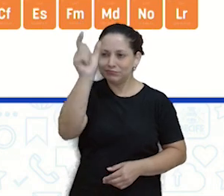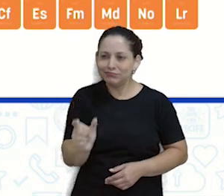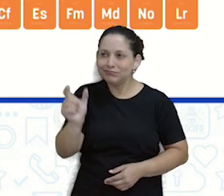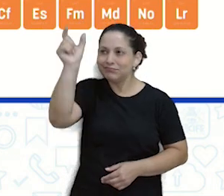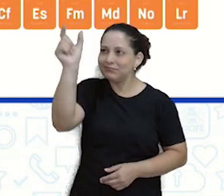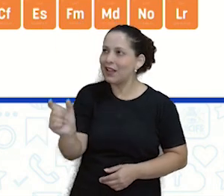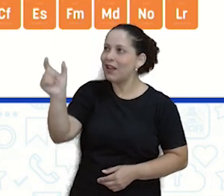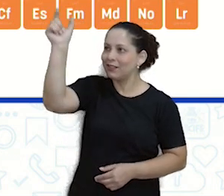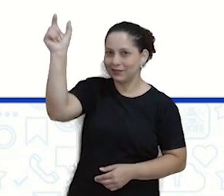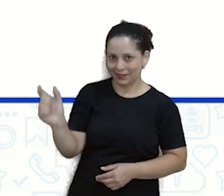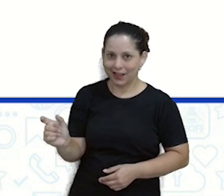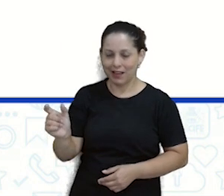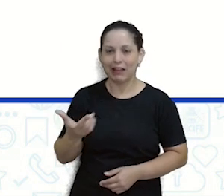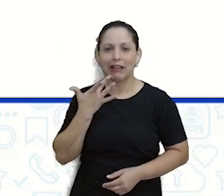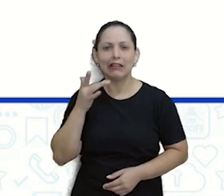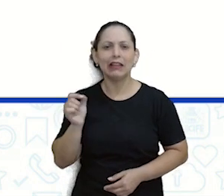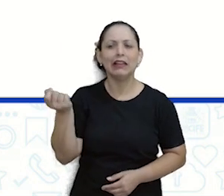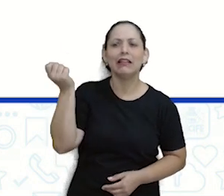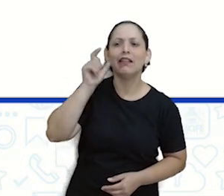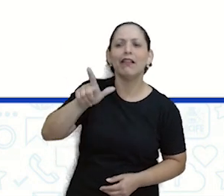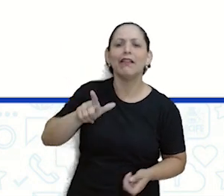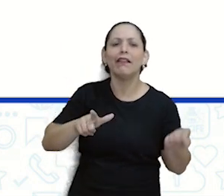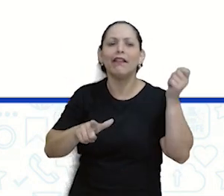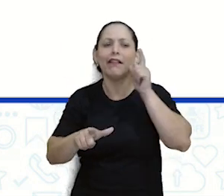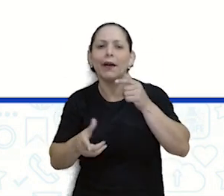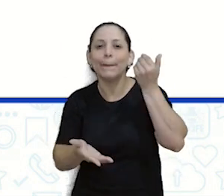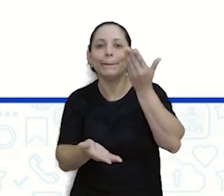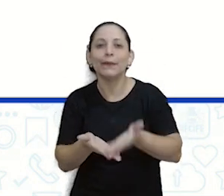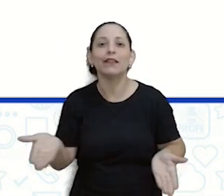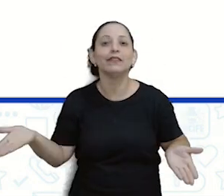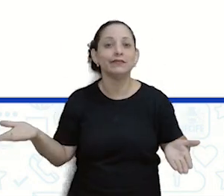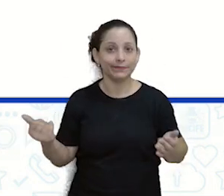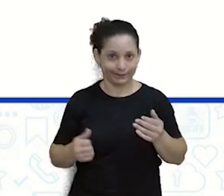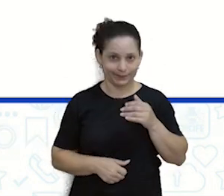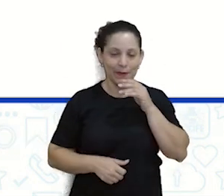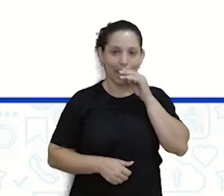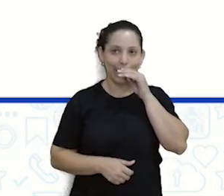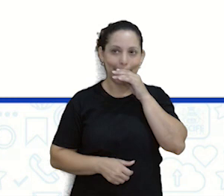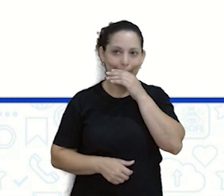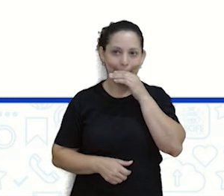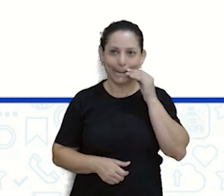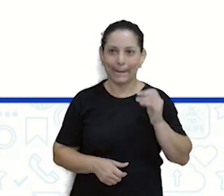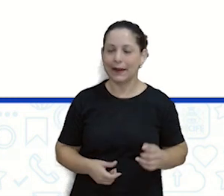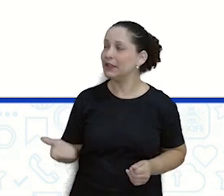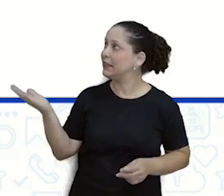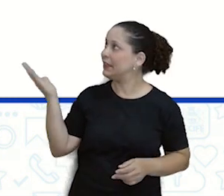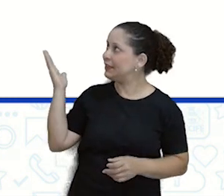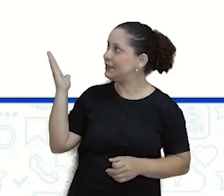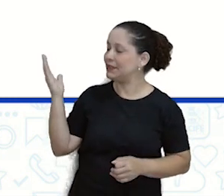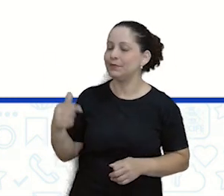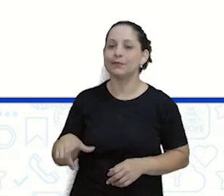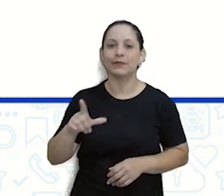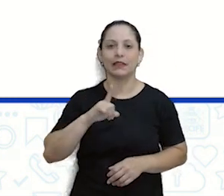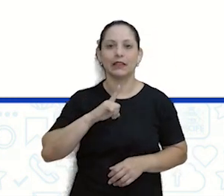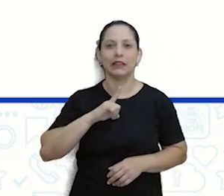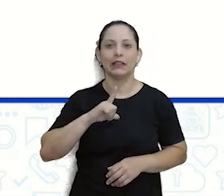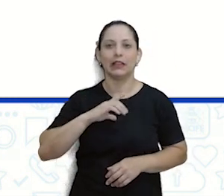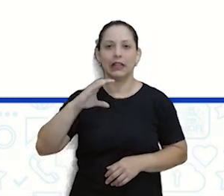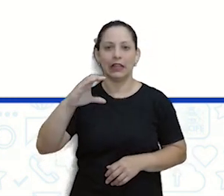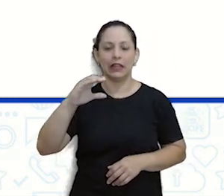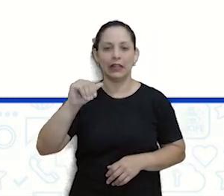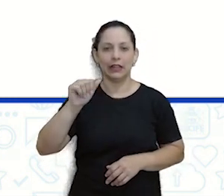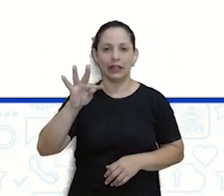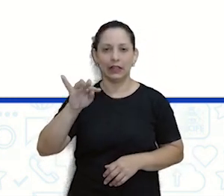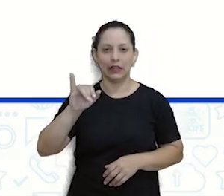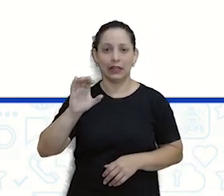noçãozinha aí de quem ganha, quem perde na ligação iônica, né? Então, esses dois, né, o cátion e o ânion, combinam se formando